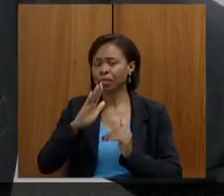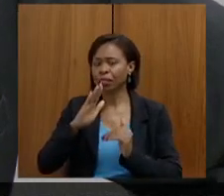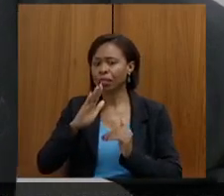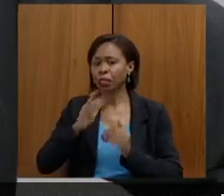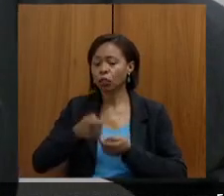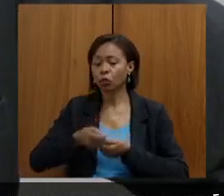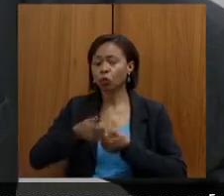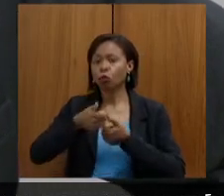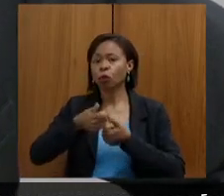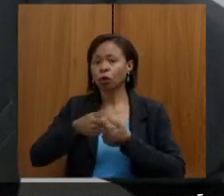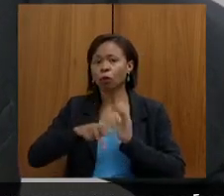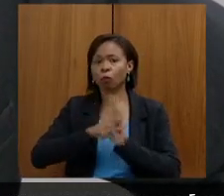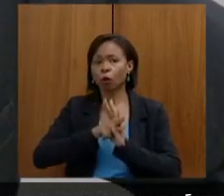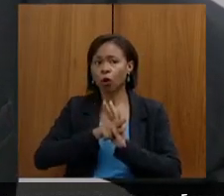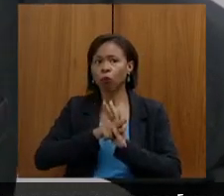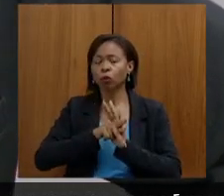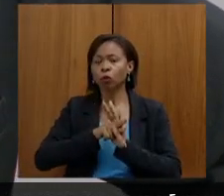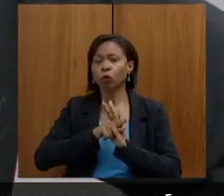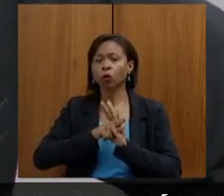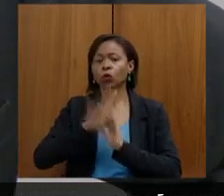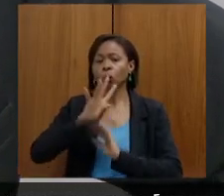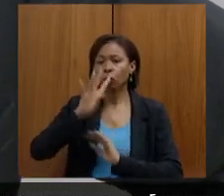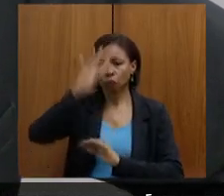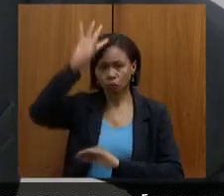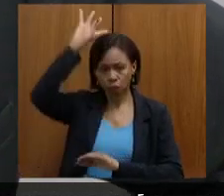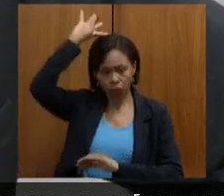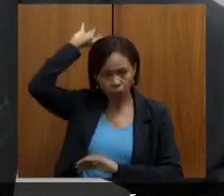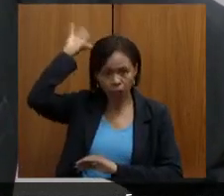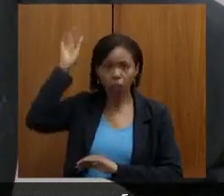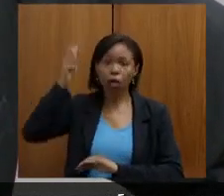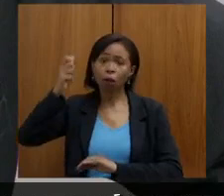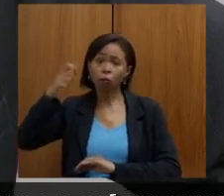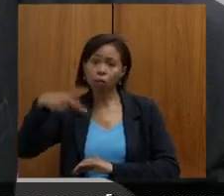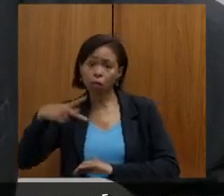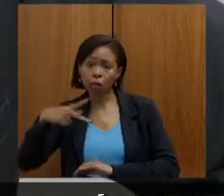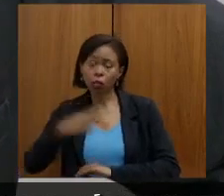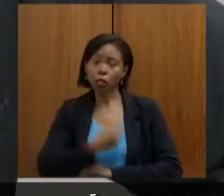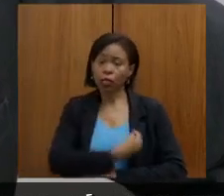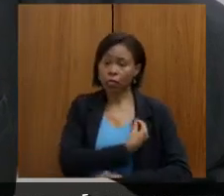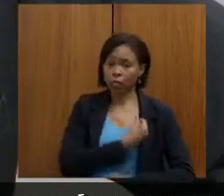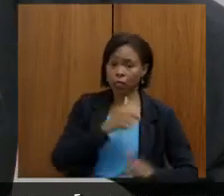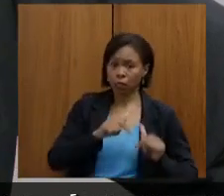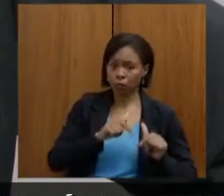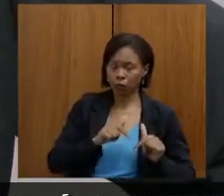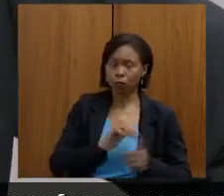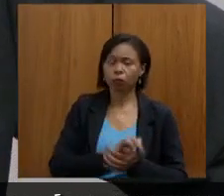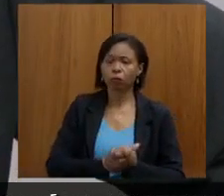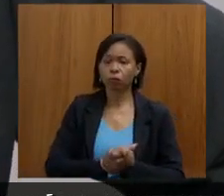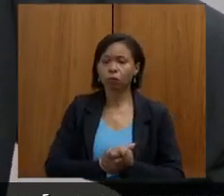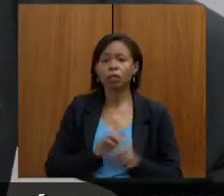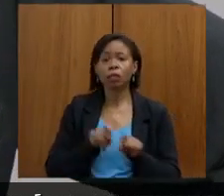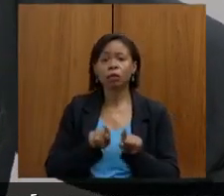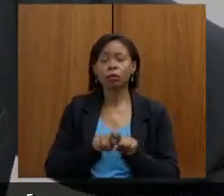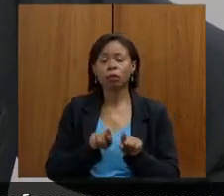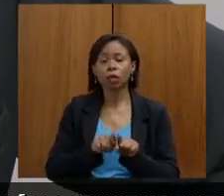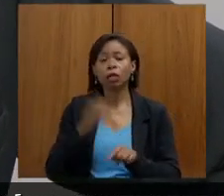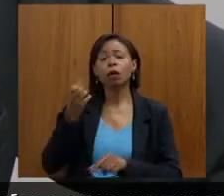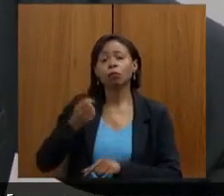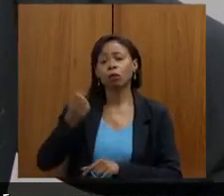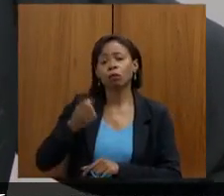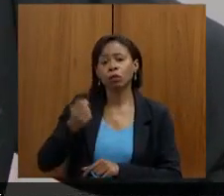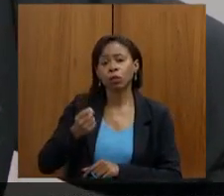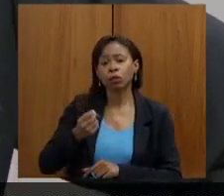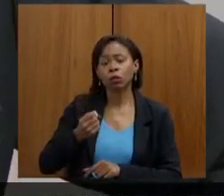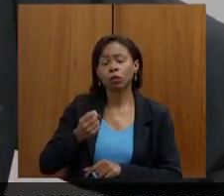contribuição dos segurados Bombeiros Militares ativos inativos e também das pensionistas o